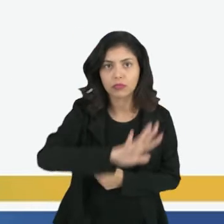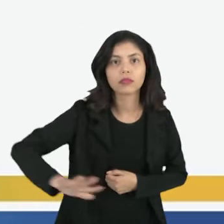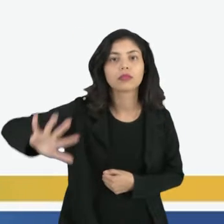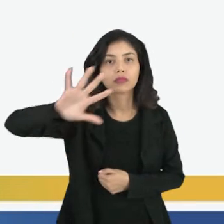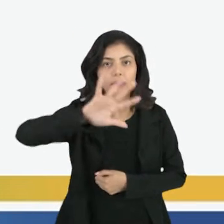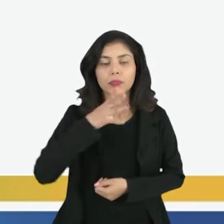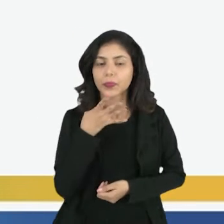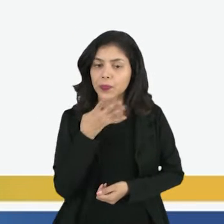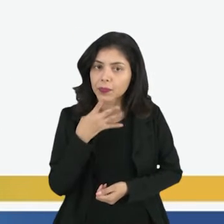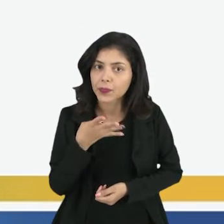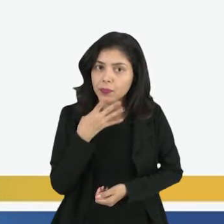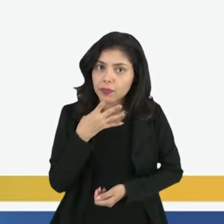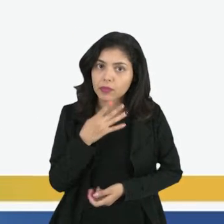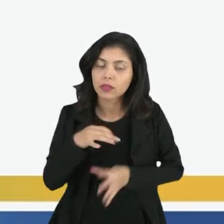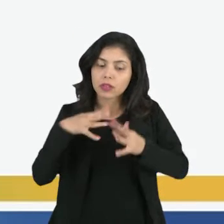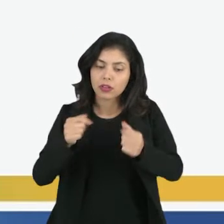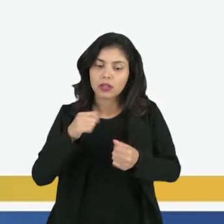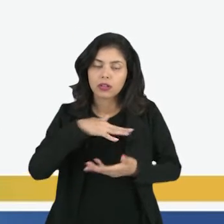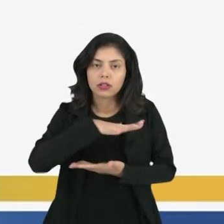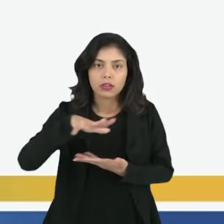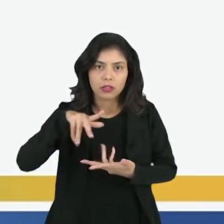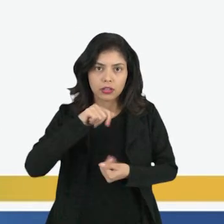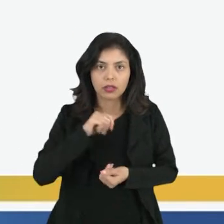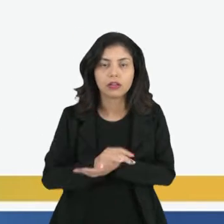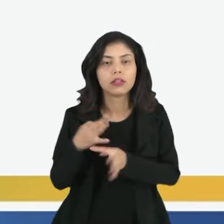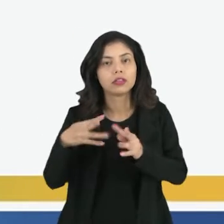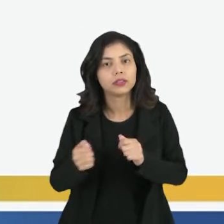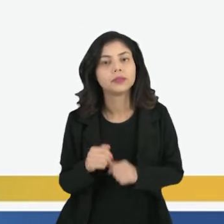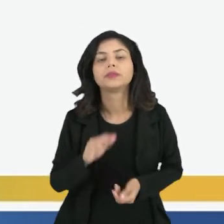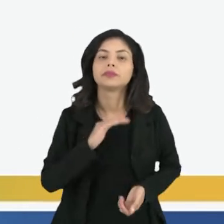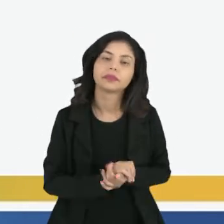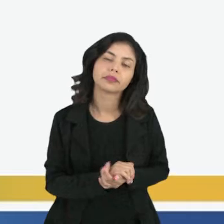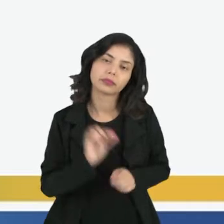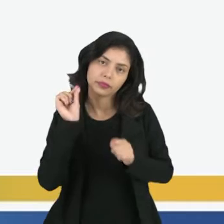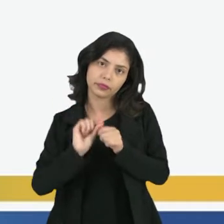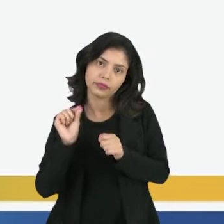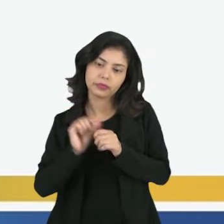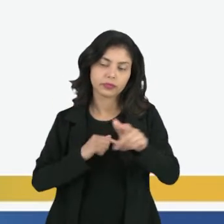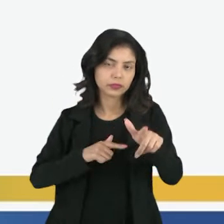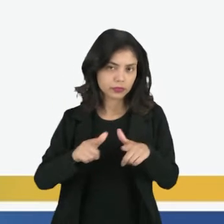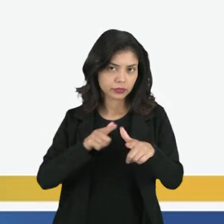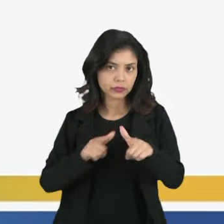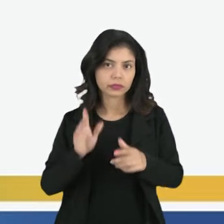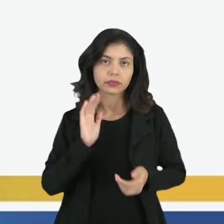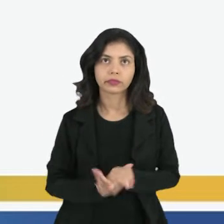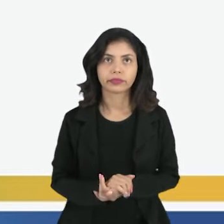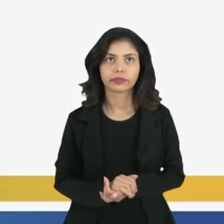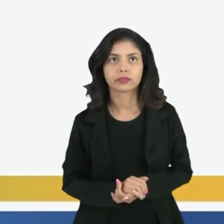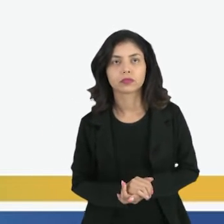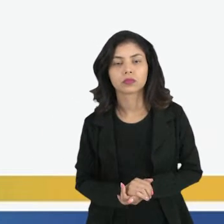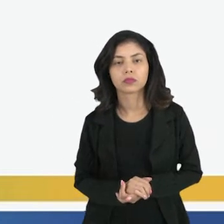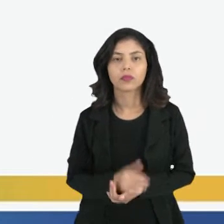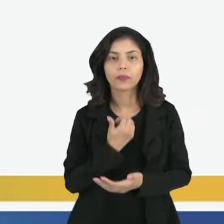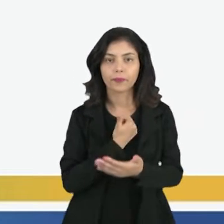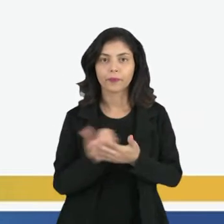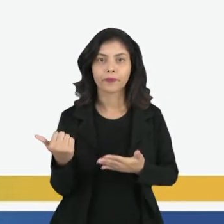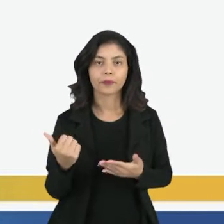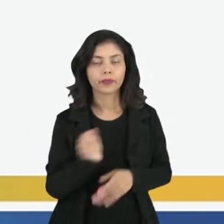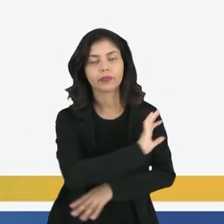restaurar as condições ambientais até então existentes, tá? Agora eu quero que vocês visualizem em